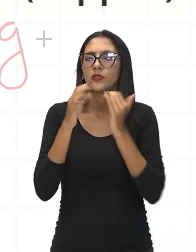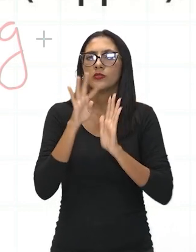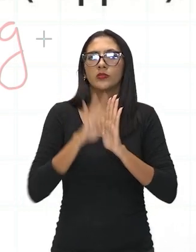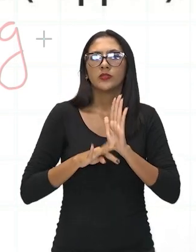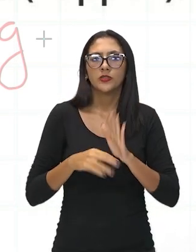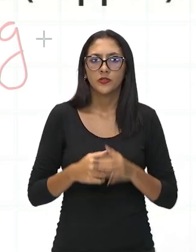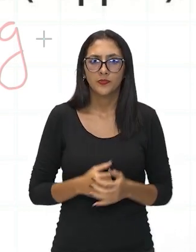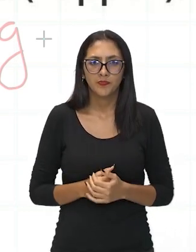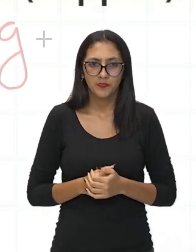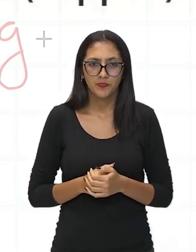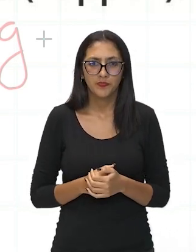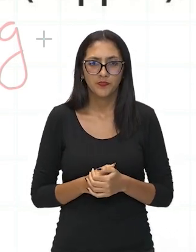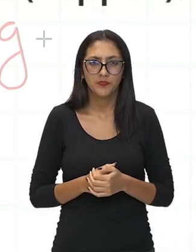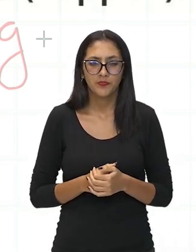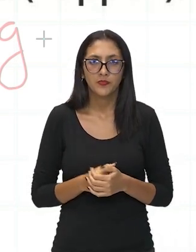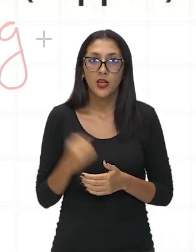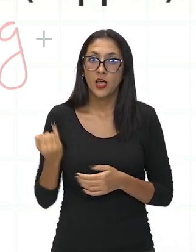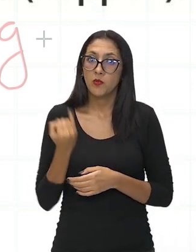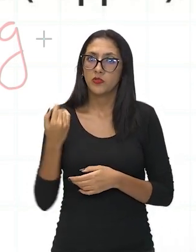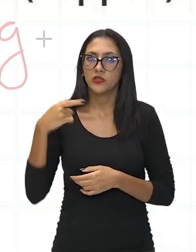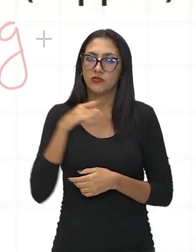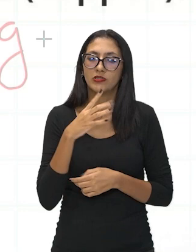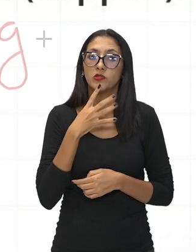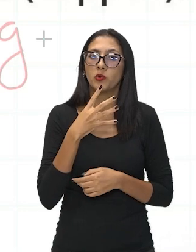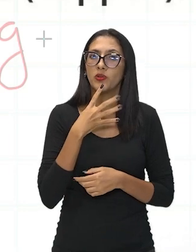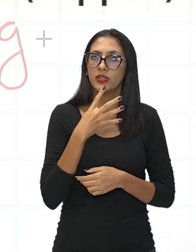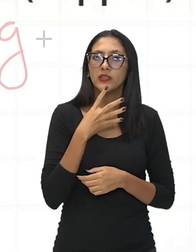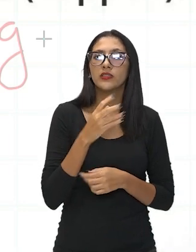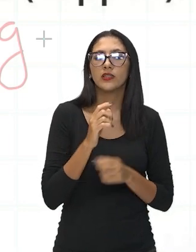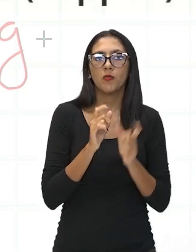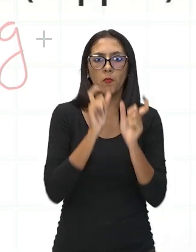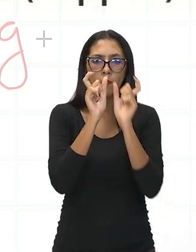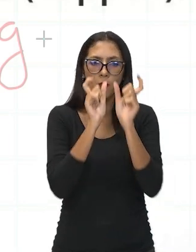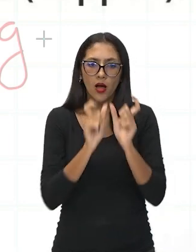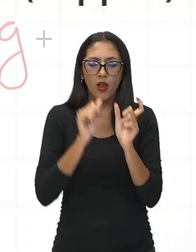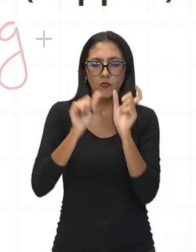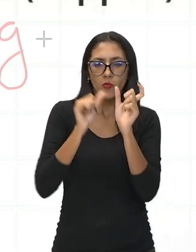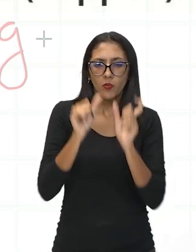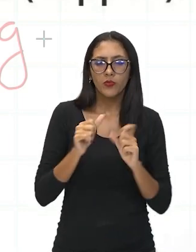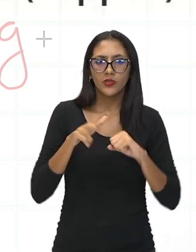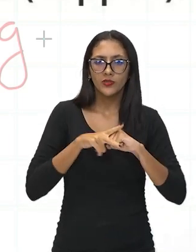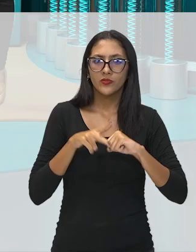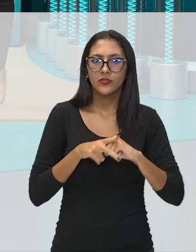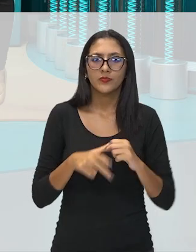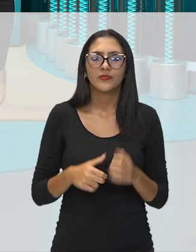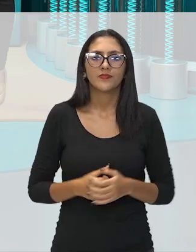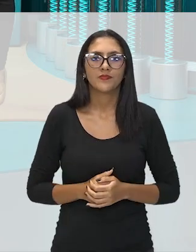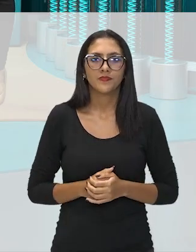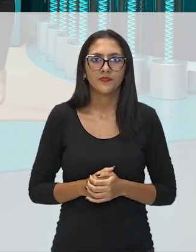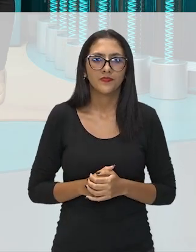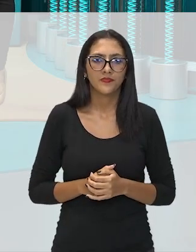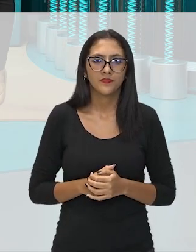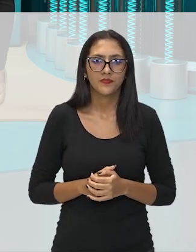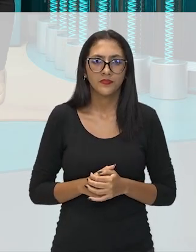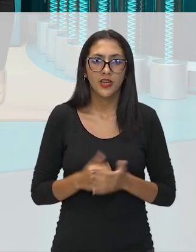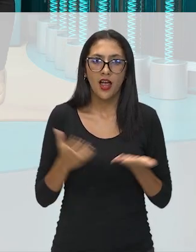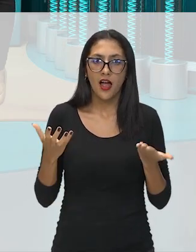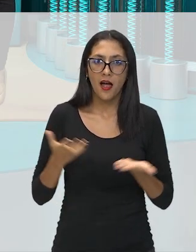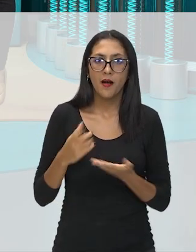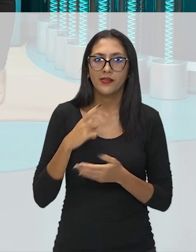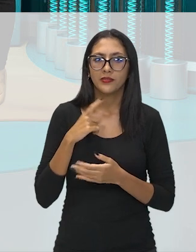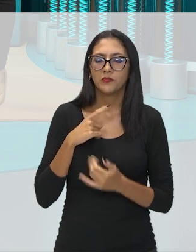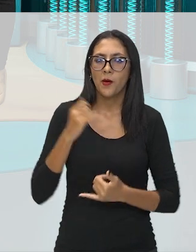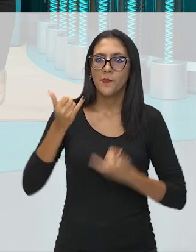saibam utilizar esses tempos verbais, ok? Agora a gente vai fazer aqui um quiz